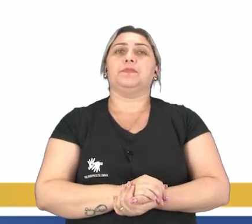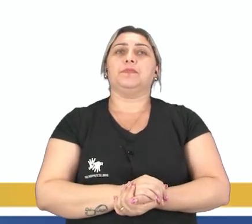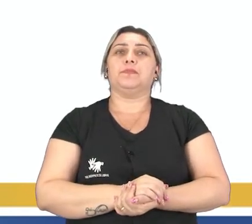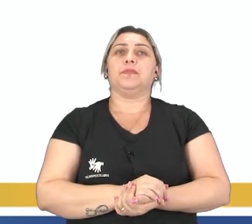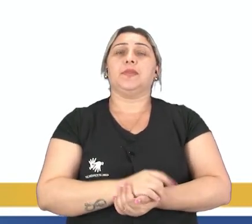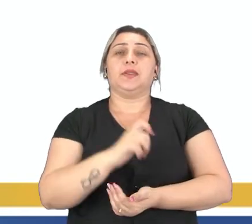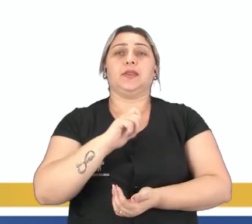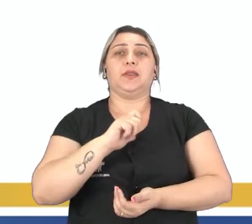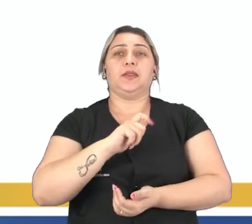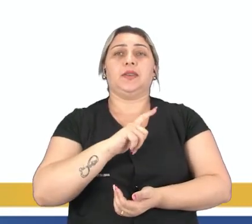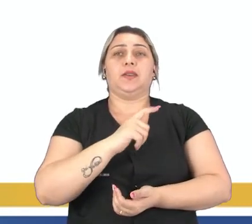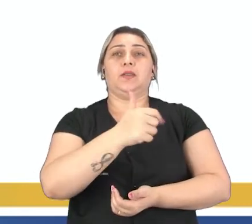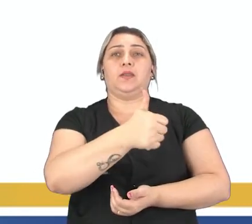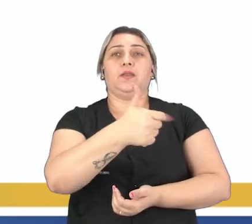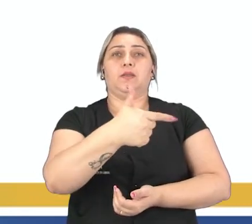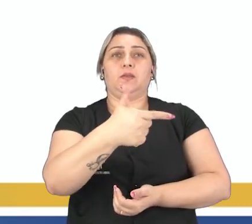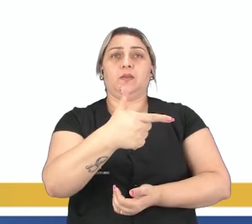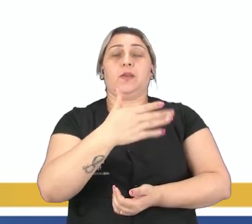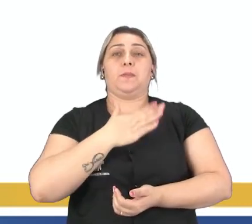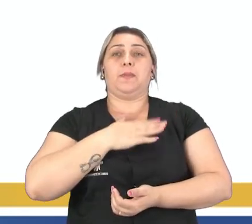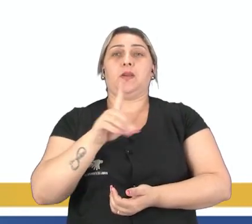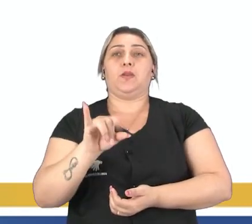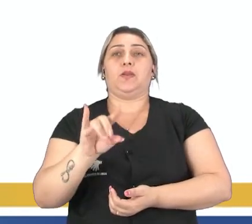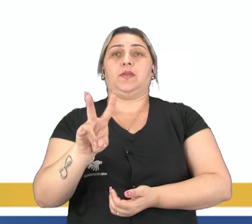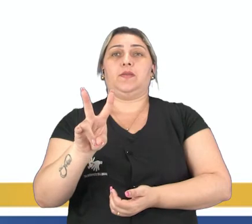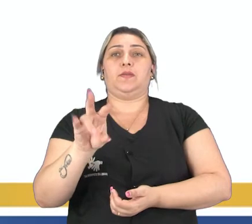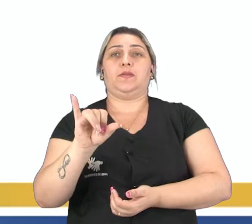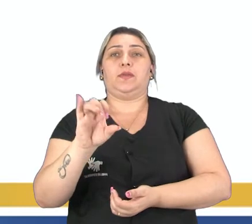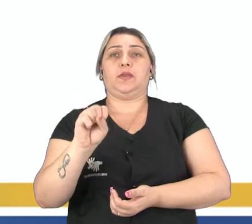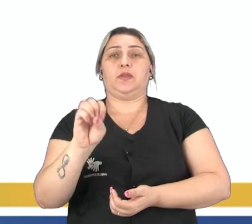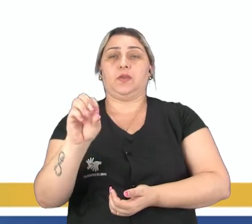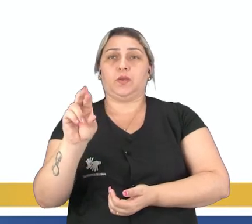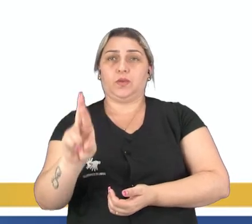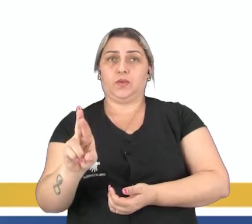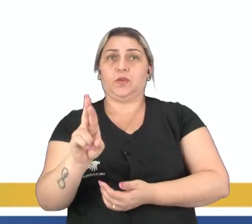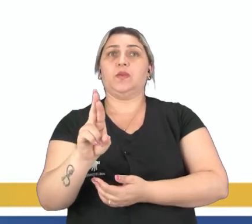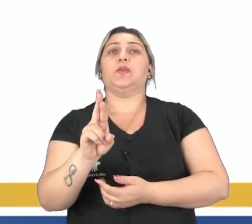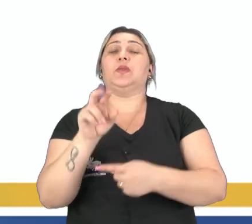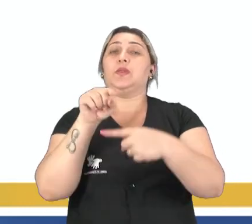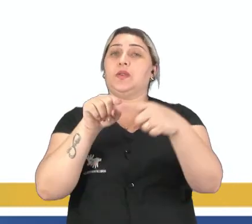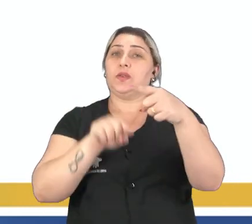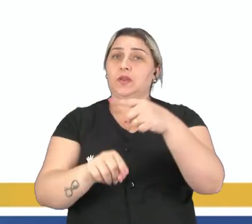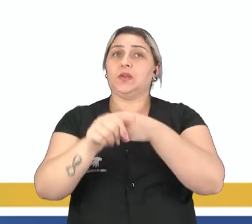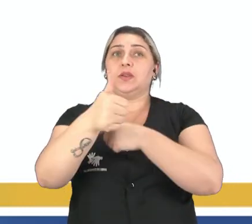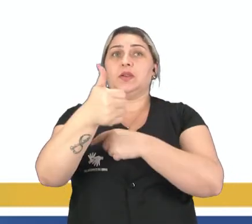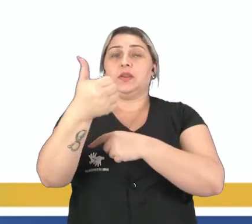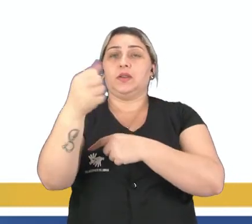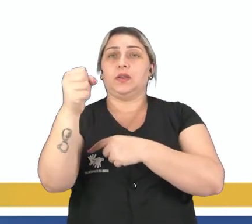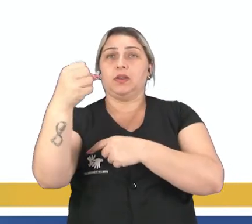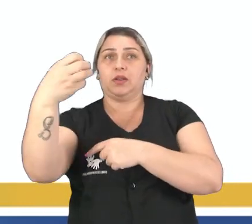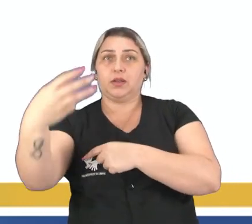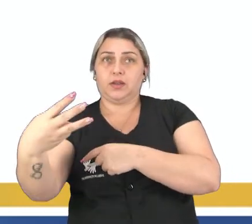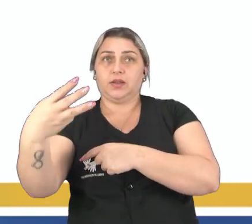Eu vou ter o 12, que é o meu divisor, que é aquele número que está dividindo